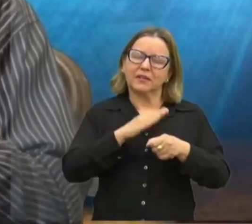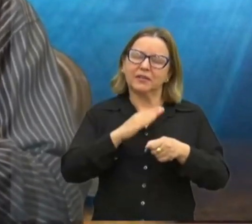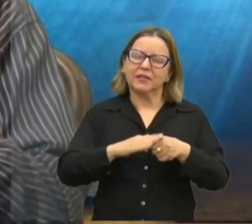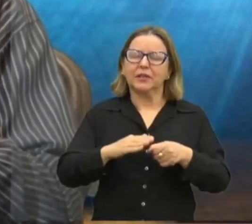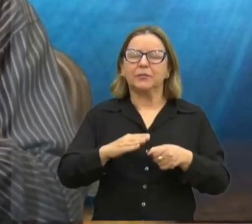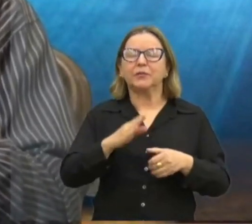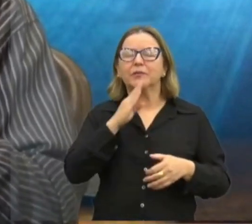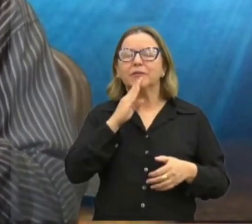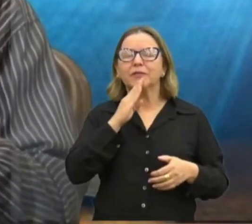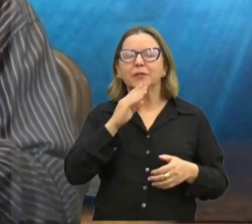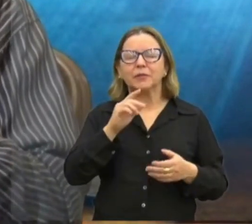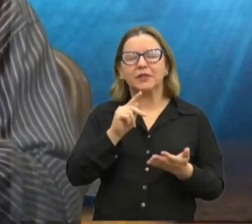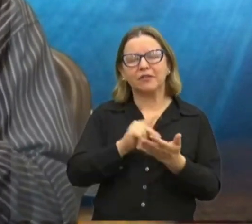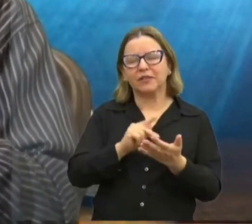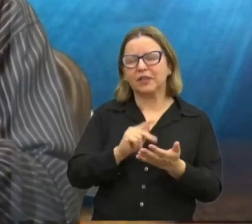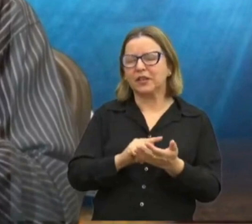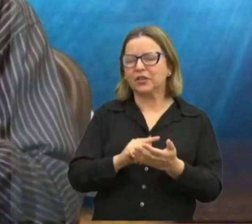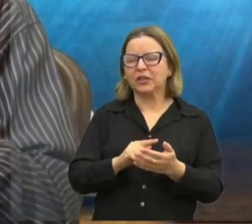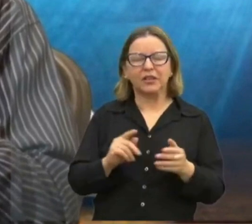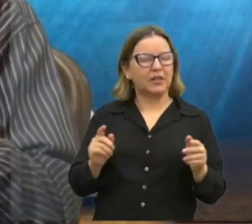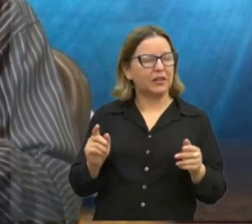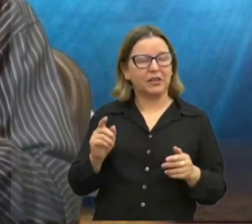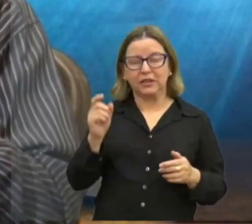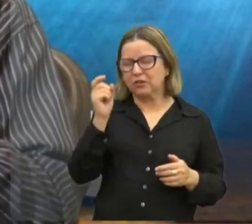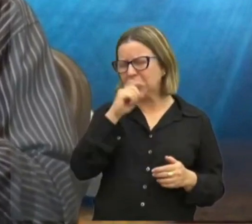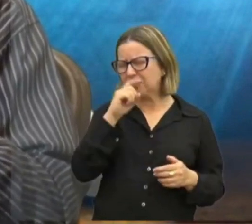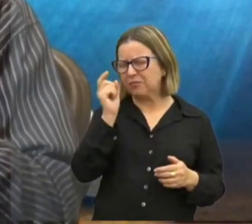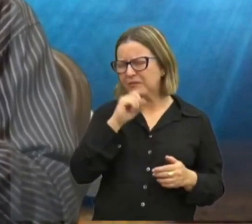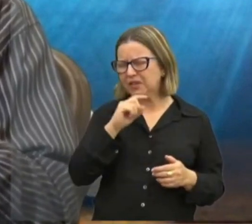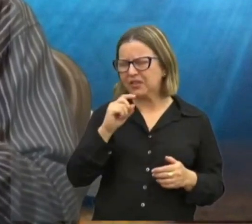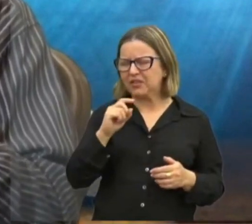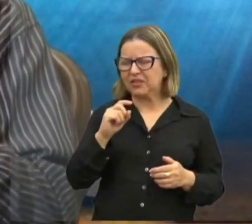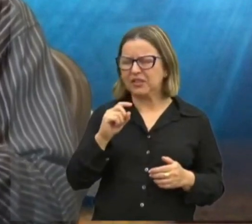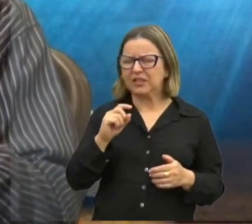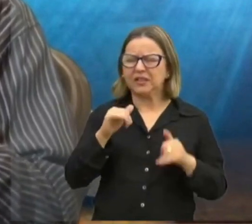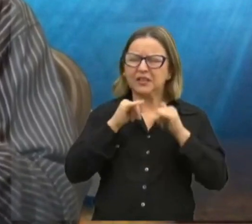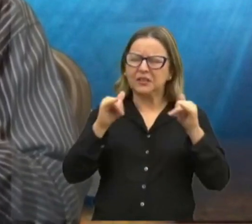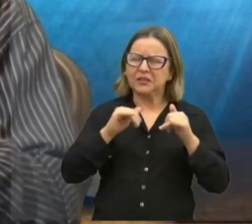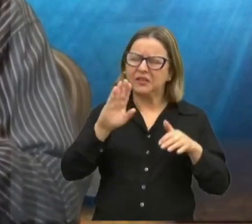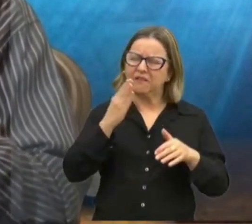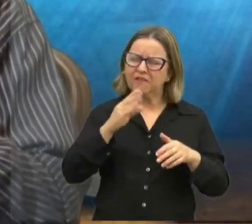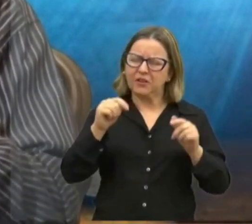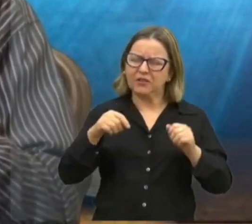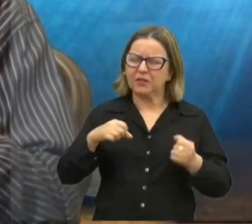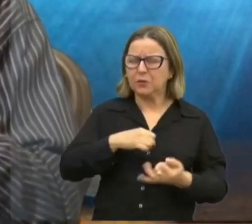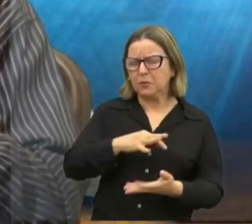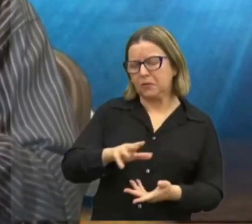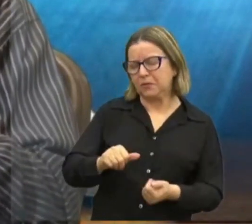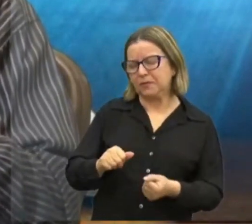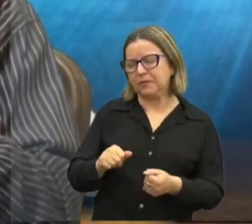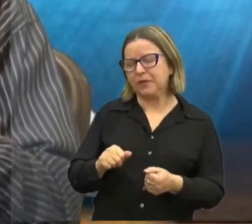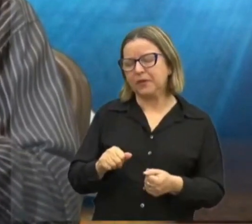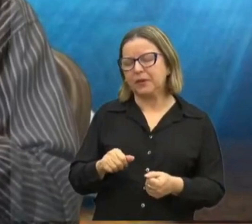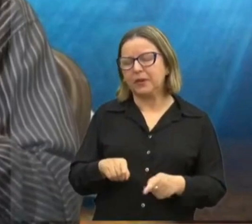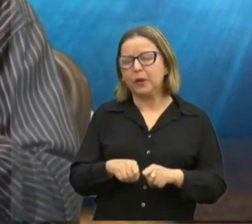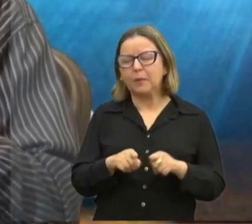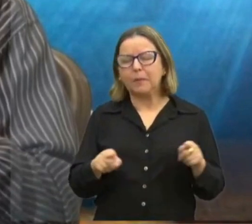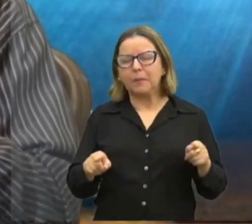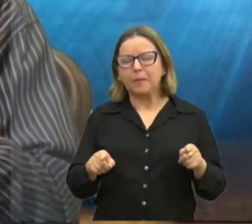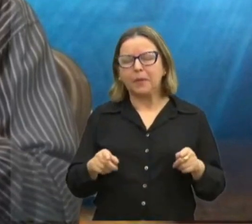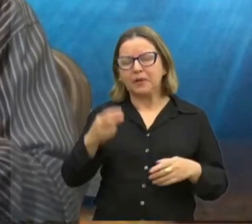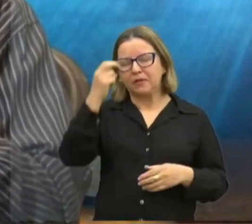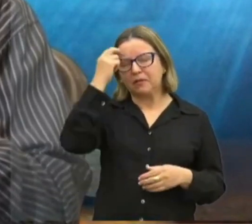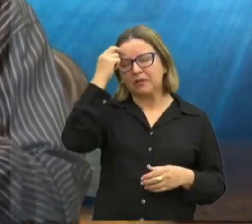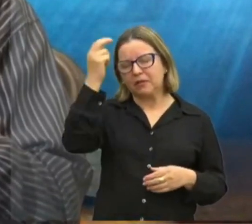não de coisas, de mentiras e de informações falsas deste mundo, mas com discernimento